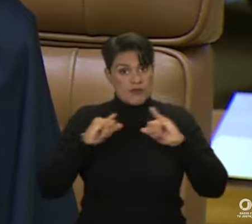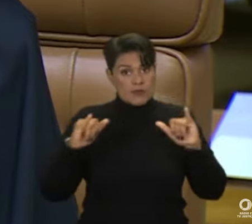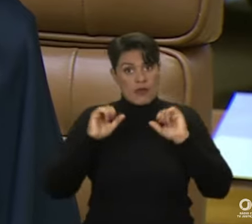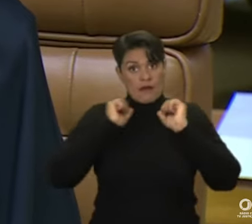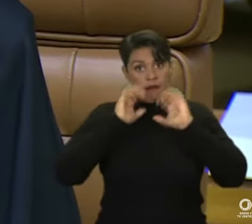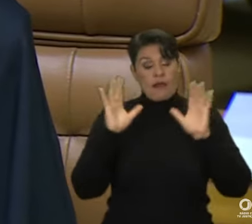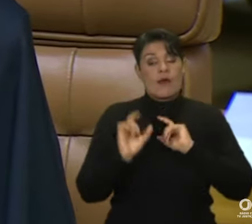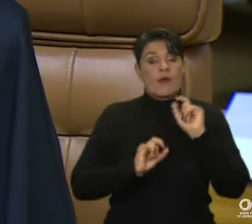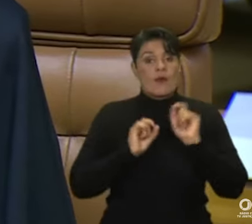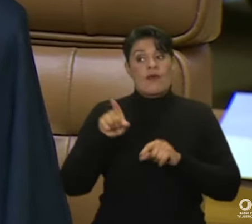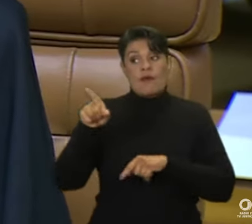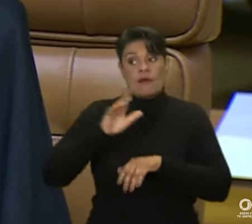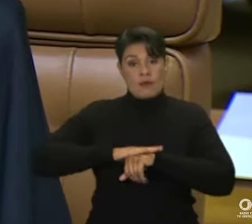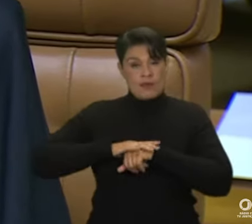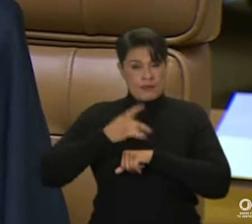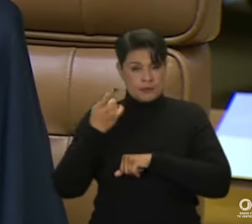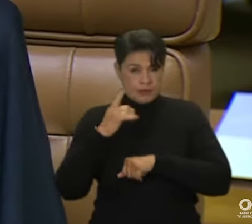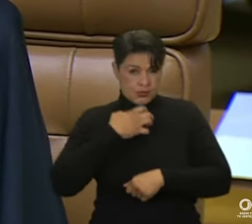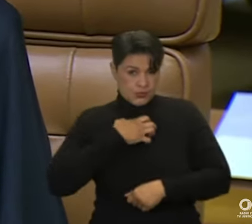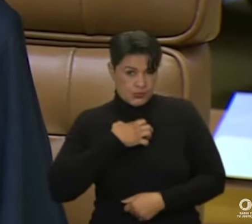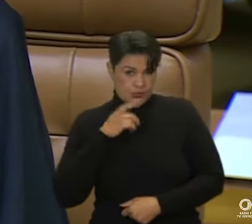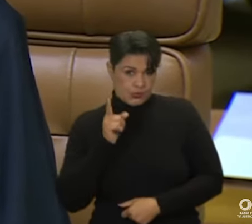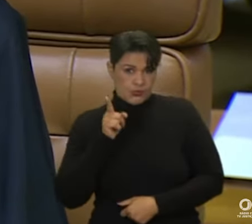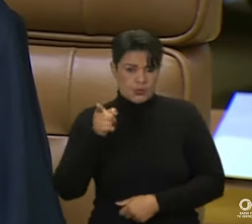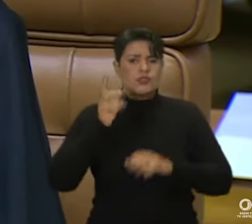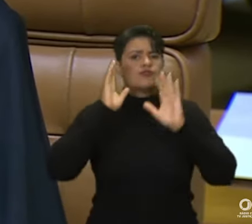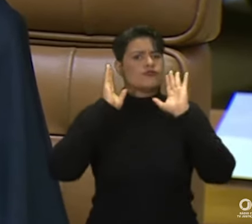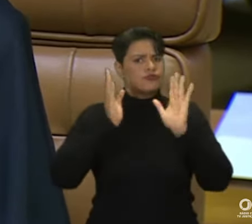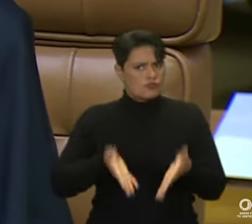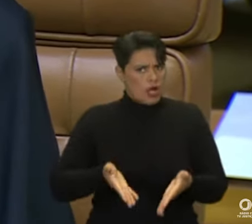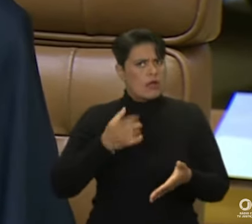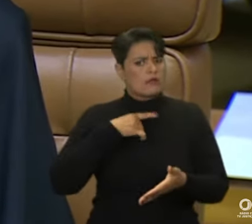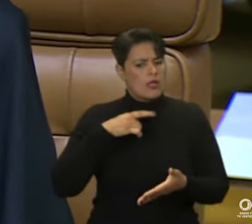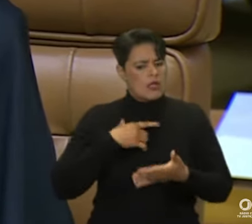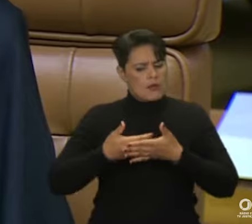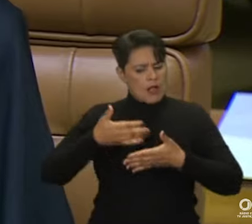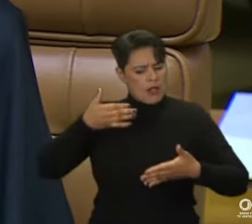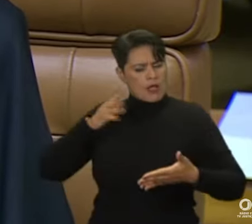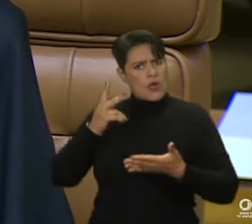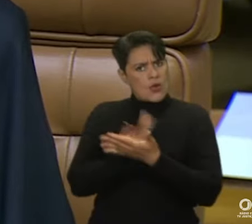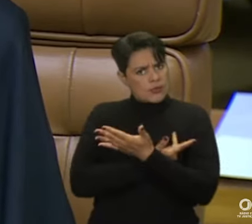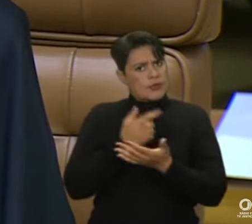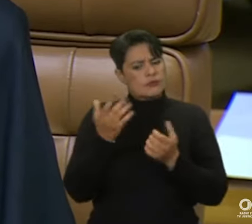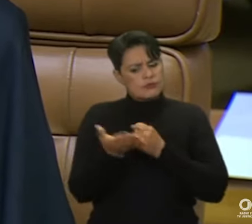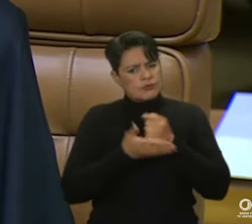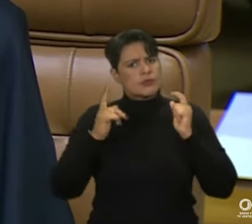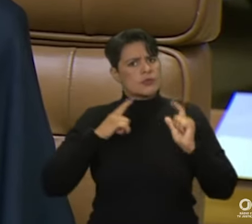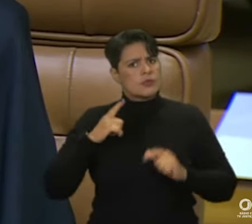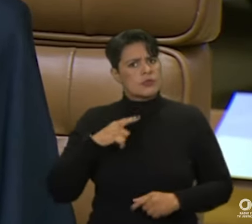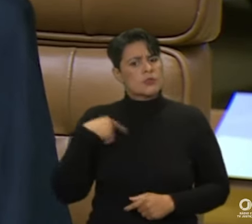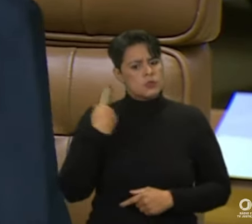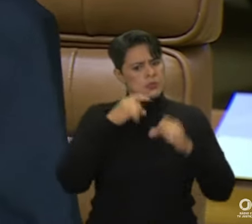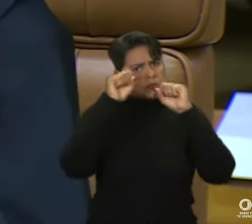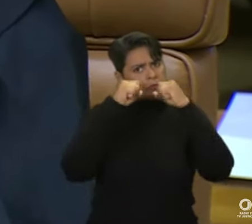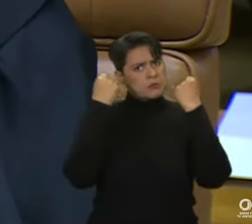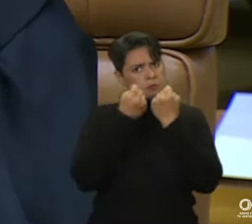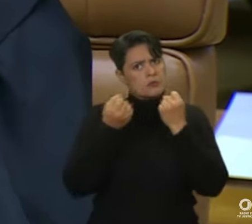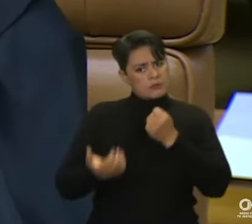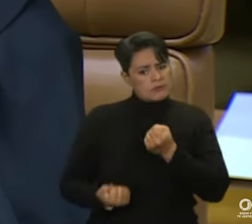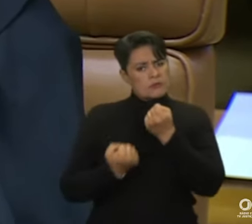Alexandre de Moraes nessas apurações já foi referendada mais de uma vez pelo Tribunal Pleno. Na